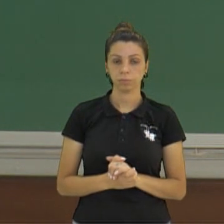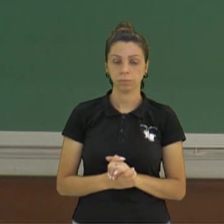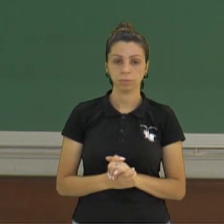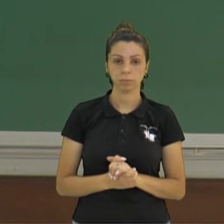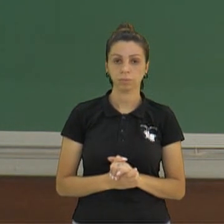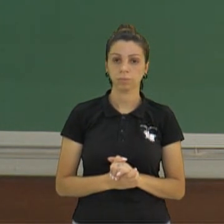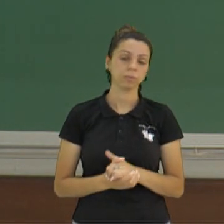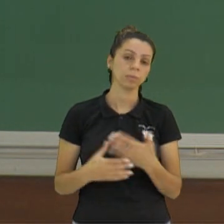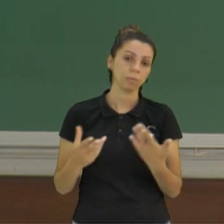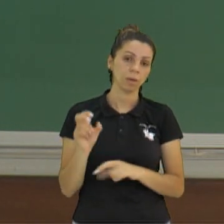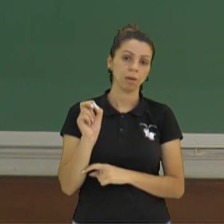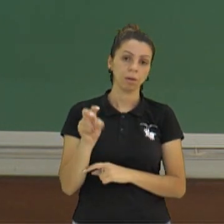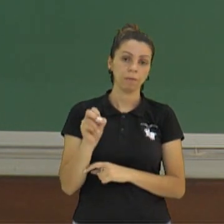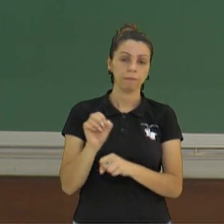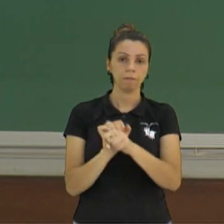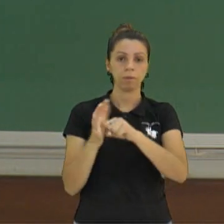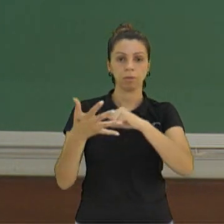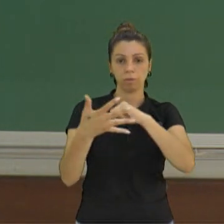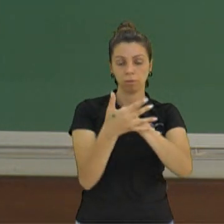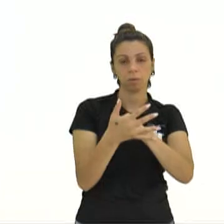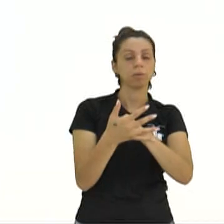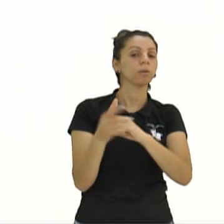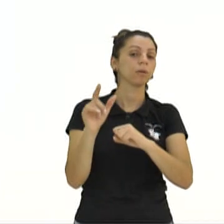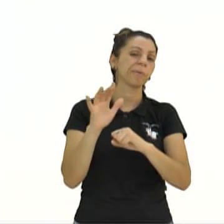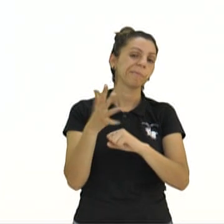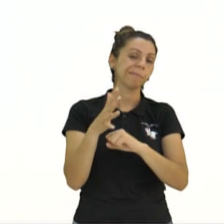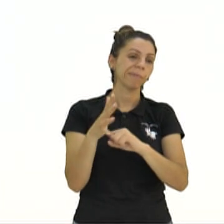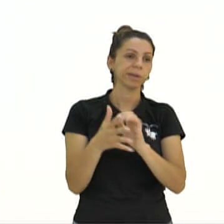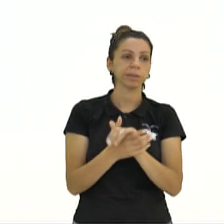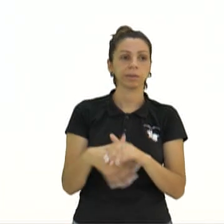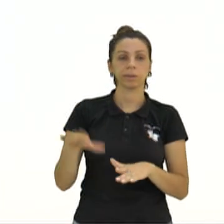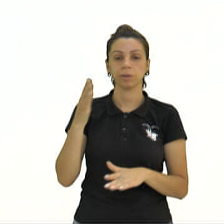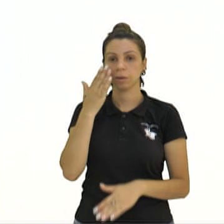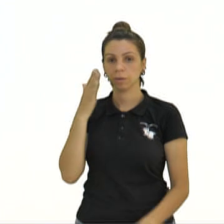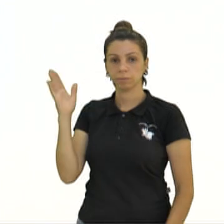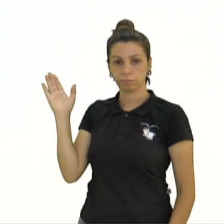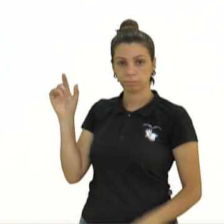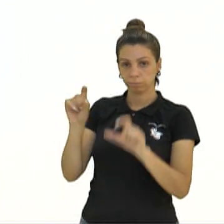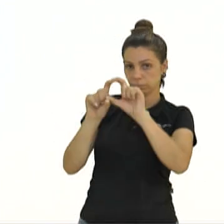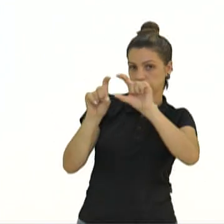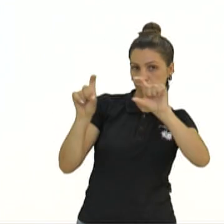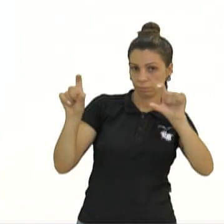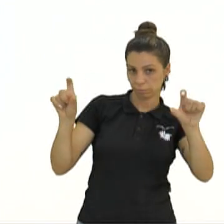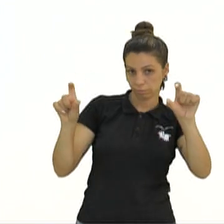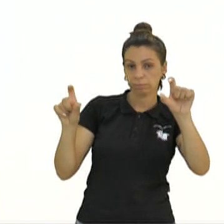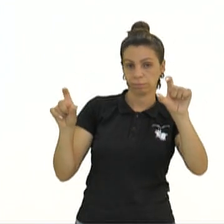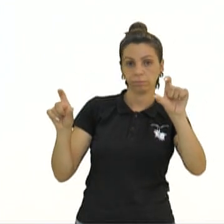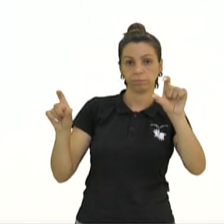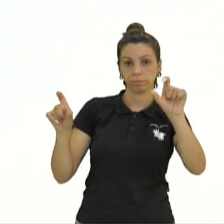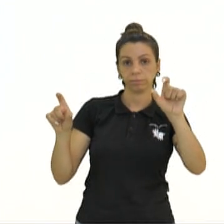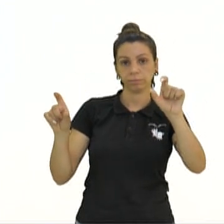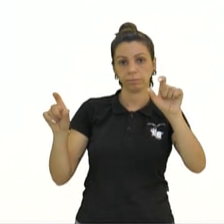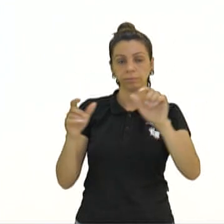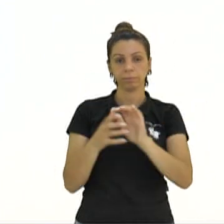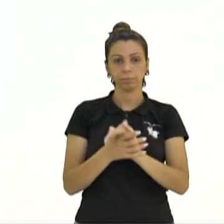vírus SARS-CoV-2 varia de 9 a 12 nanômetros, ou seja, essas medidas aqui. Certo?